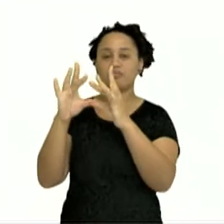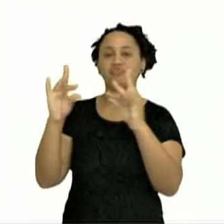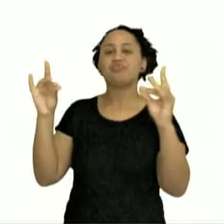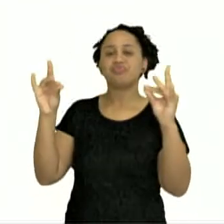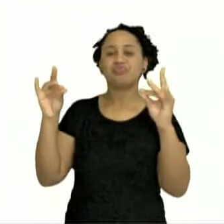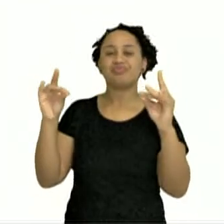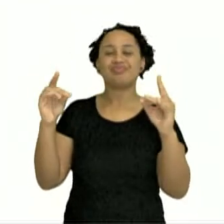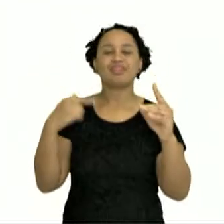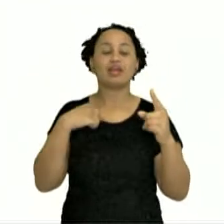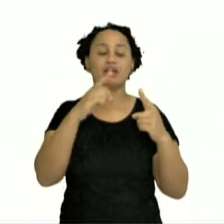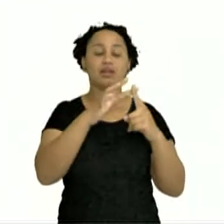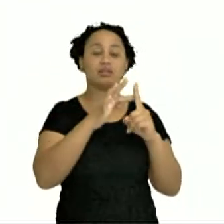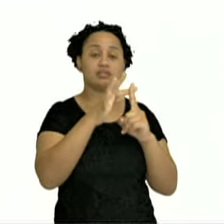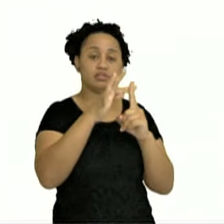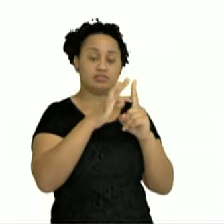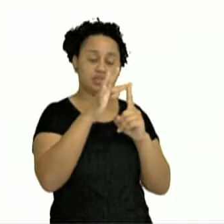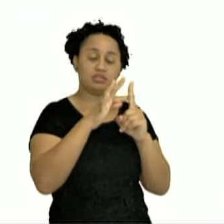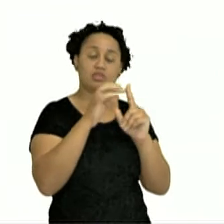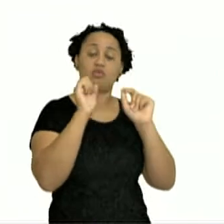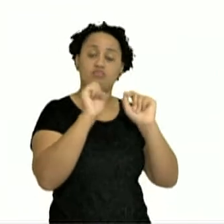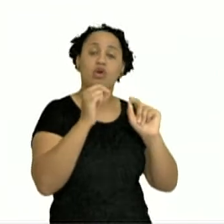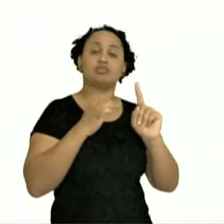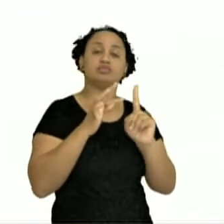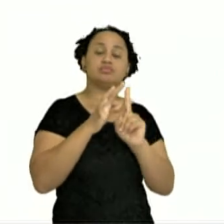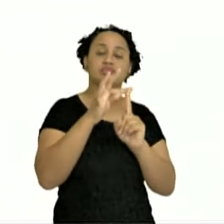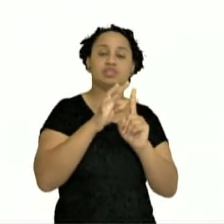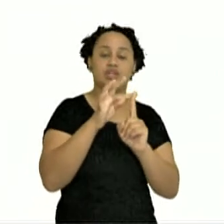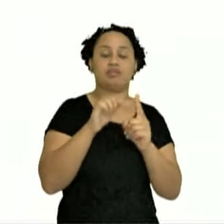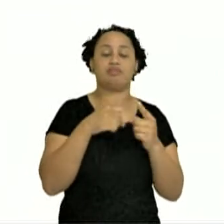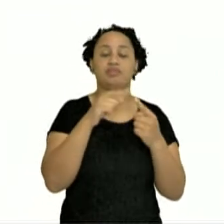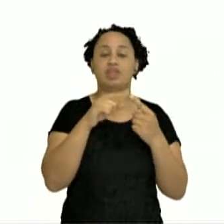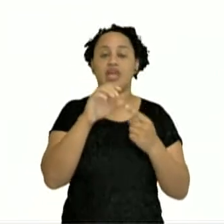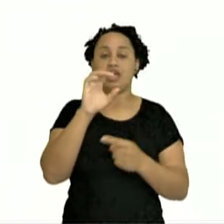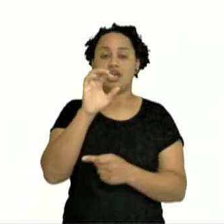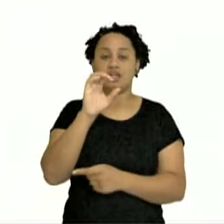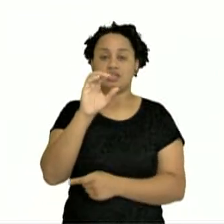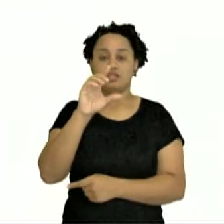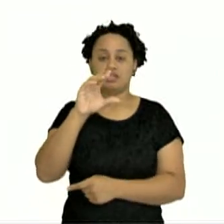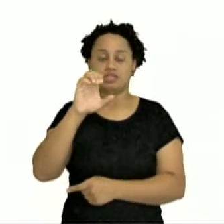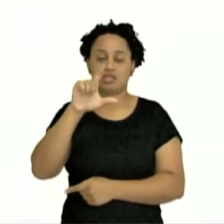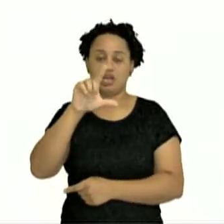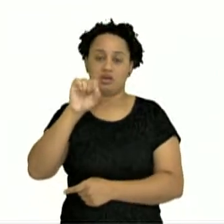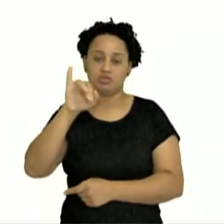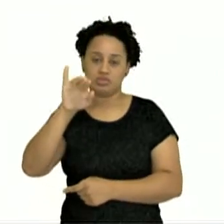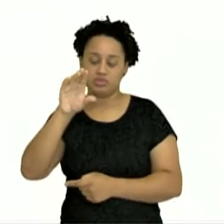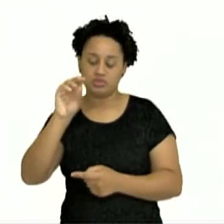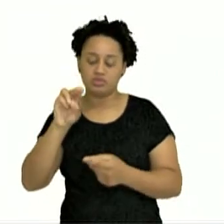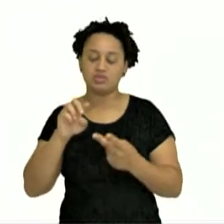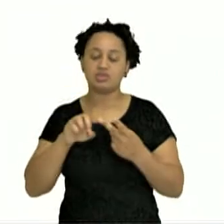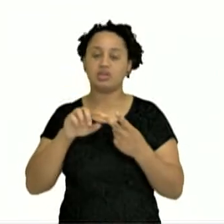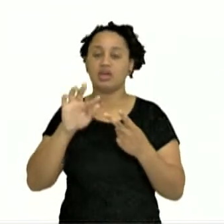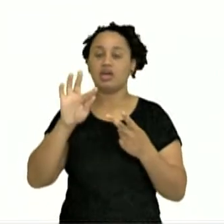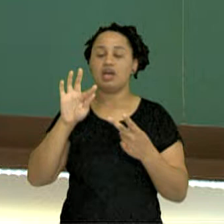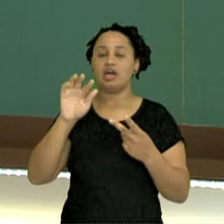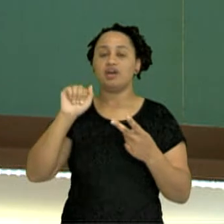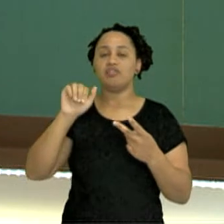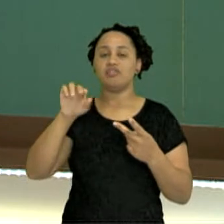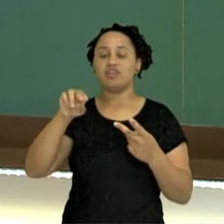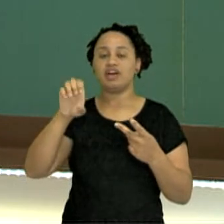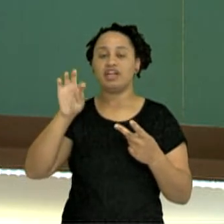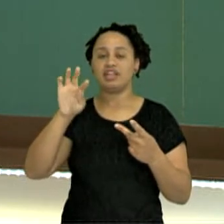onde a temperatura que pode ser medida em graus Celsius, em graus Fahrenheit ou em Kelvin, que